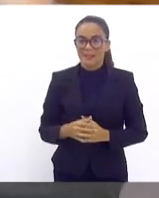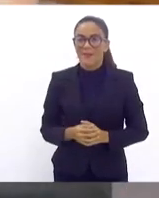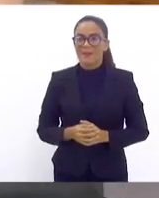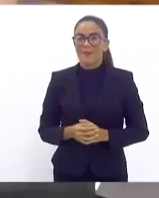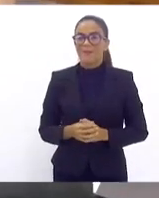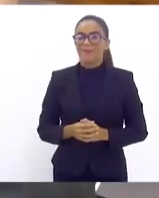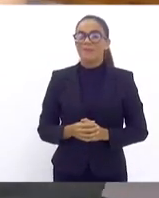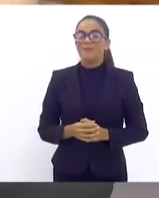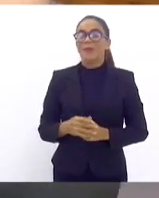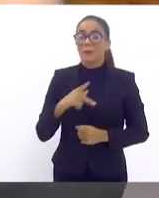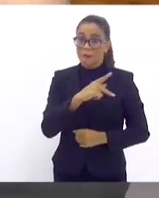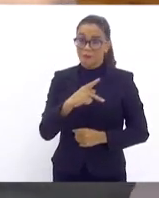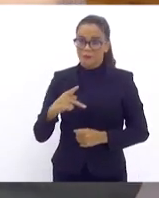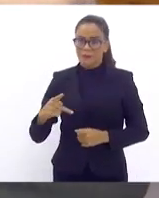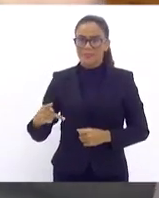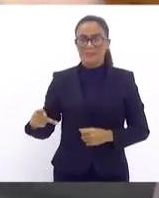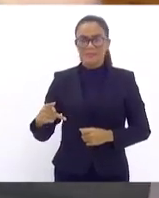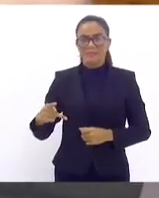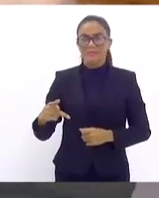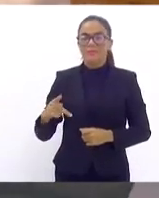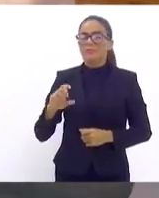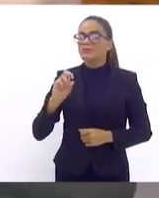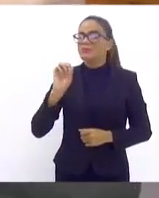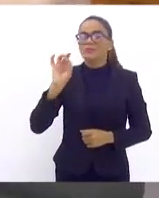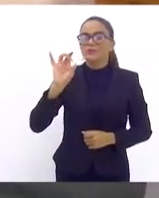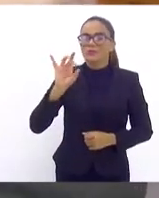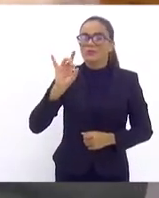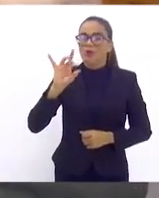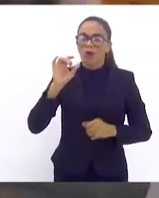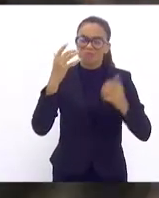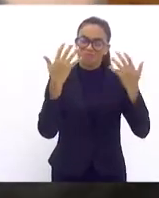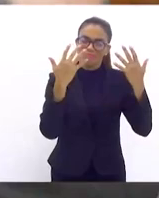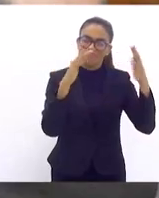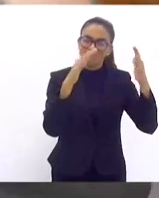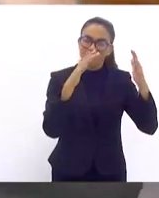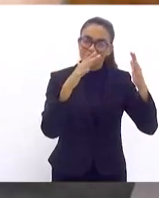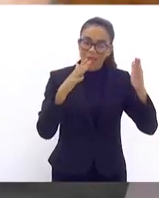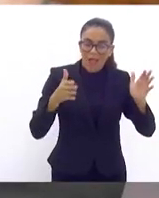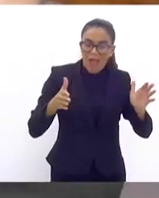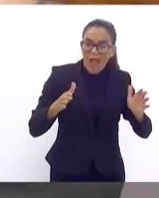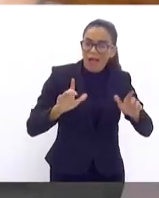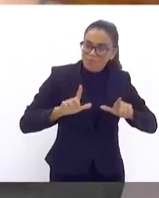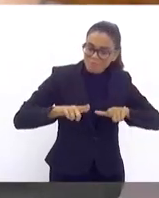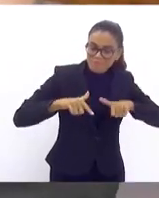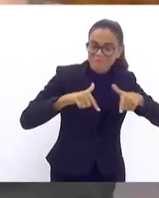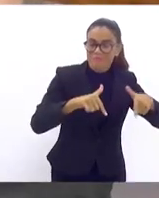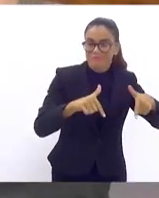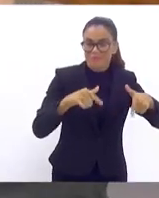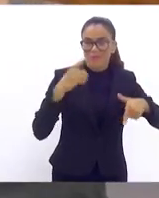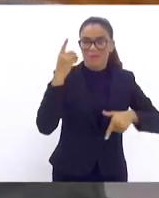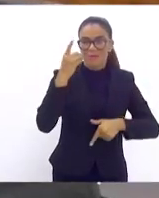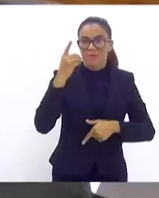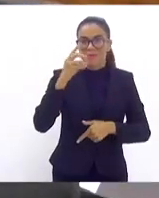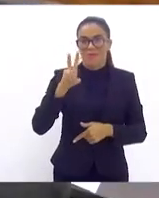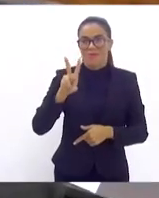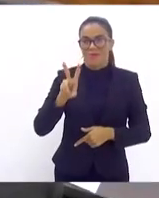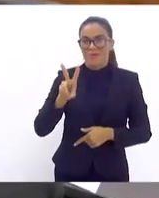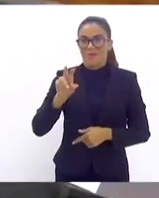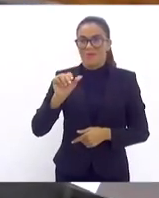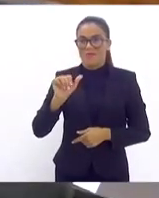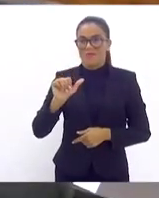discutir. Presidente, só elogiar a iniciativa do deputado Valdec. Hoje a gente tem,